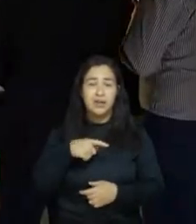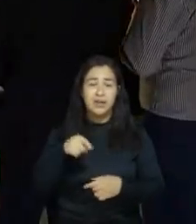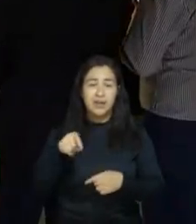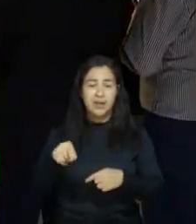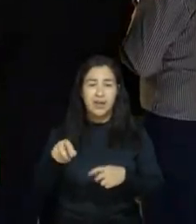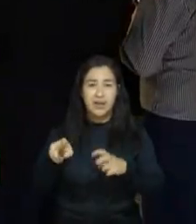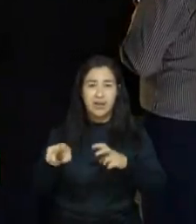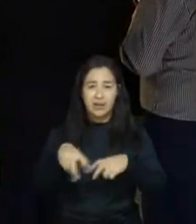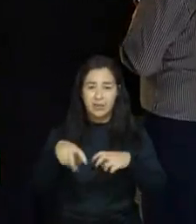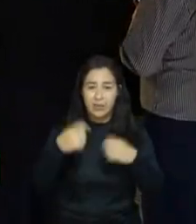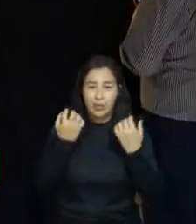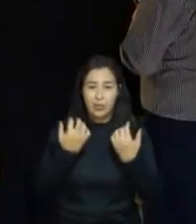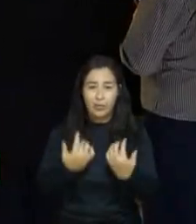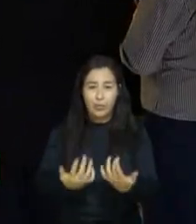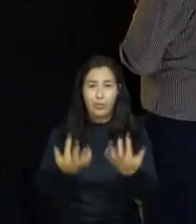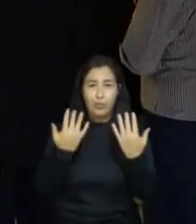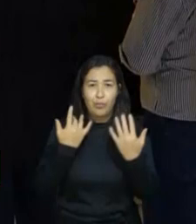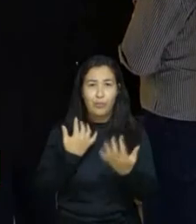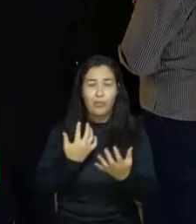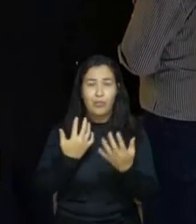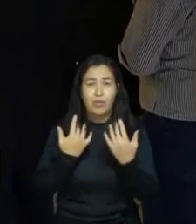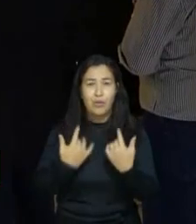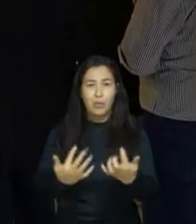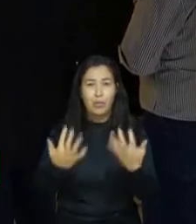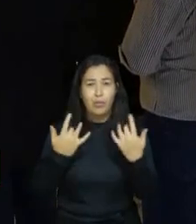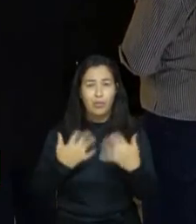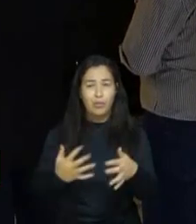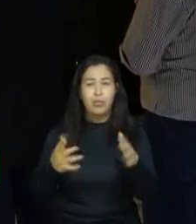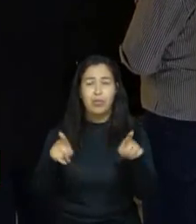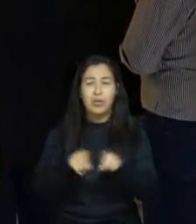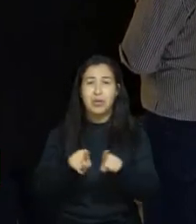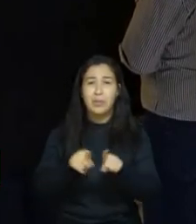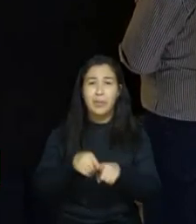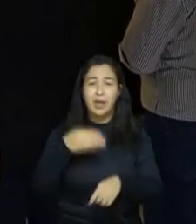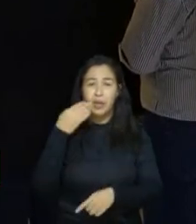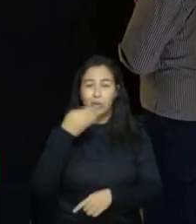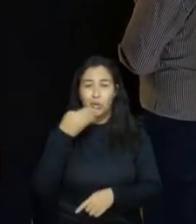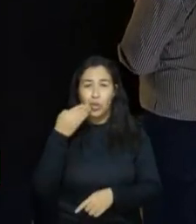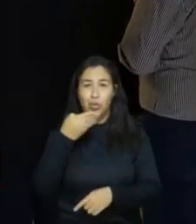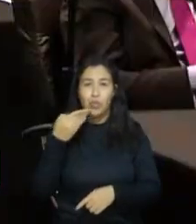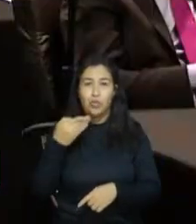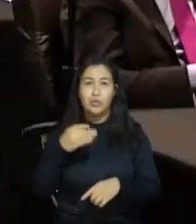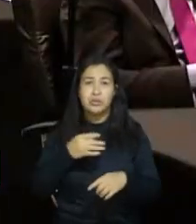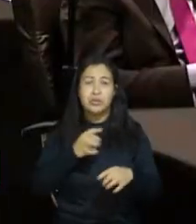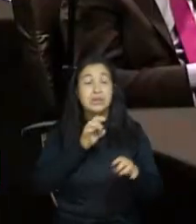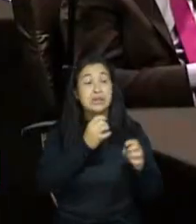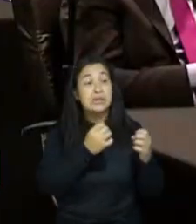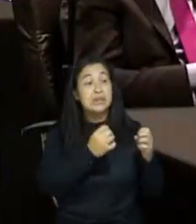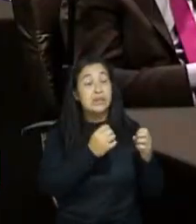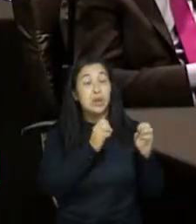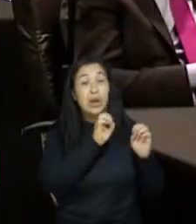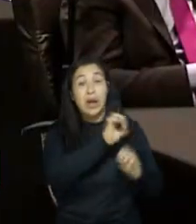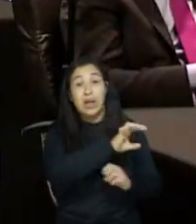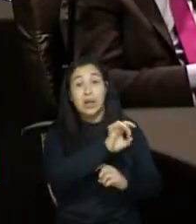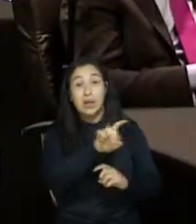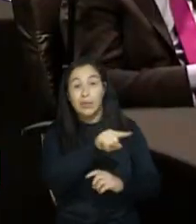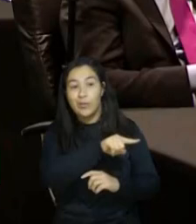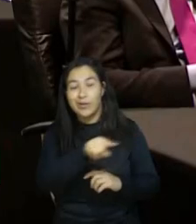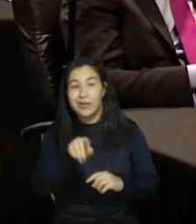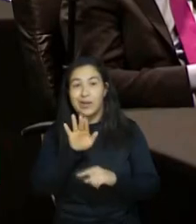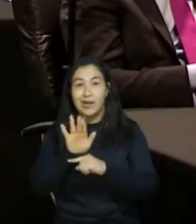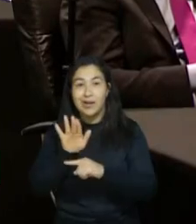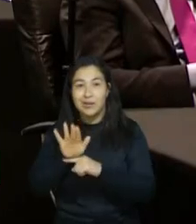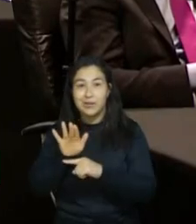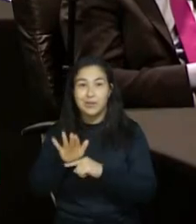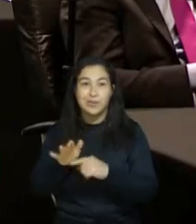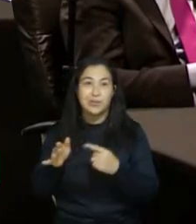mãe traz o doce para ajudar na merenda, a comunidade se orgulha de ter aquele modelo de escola ainda bem